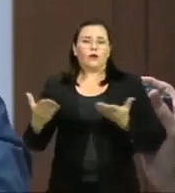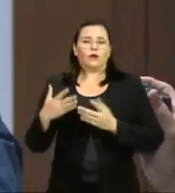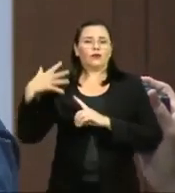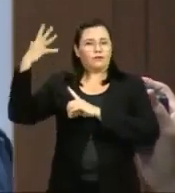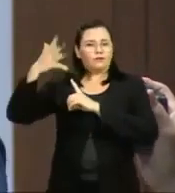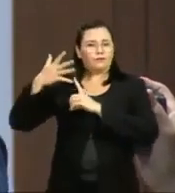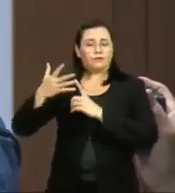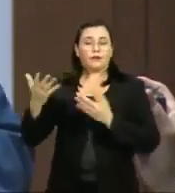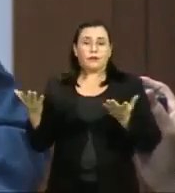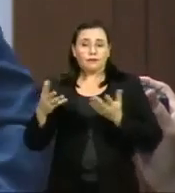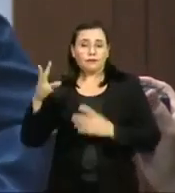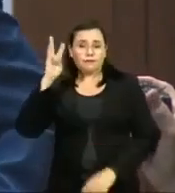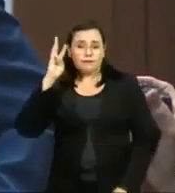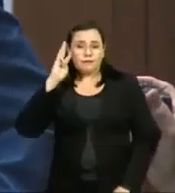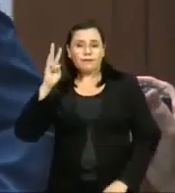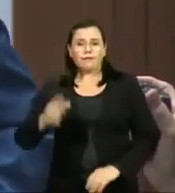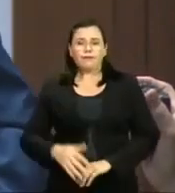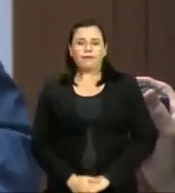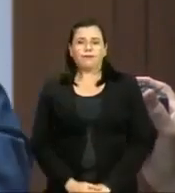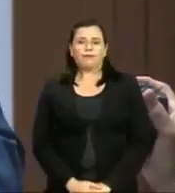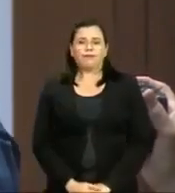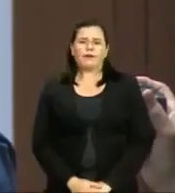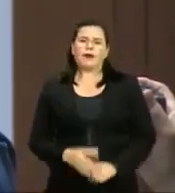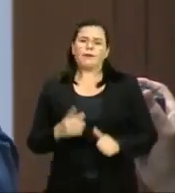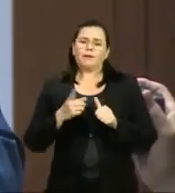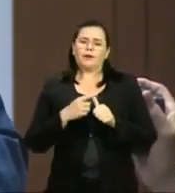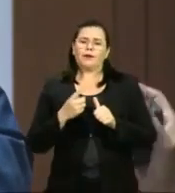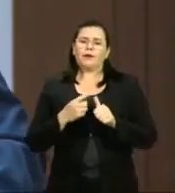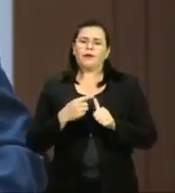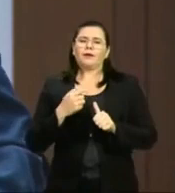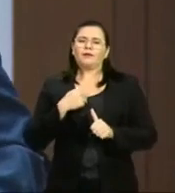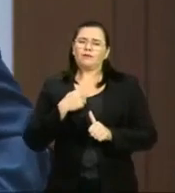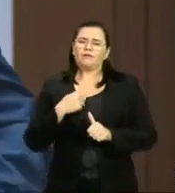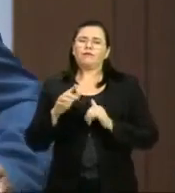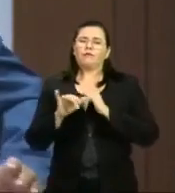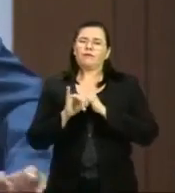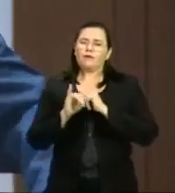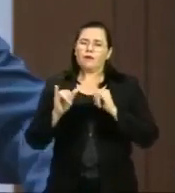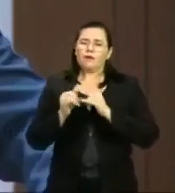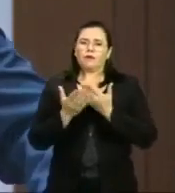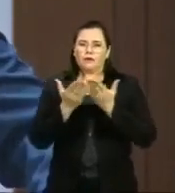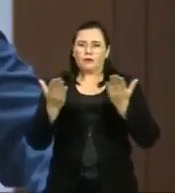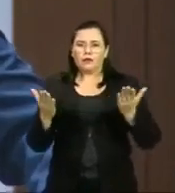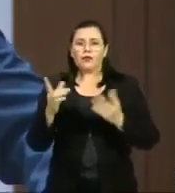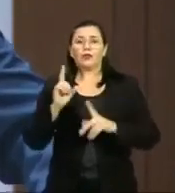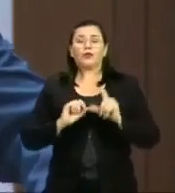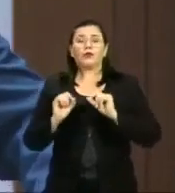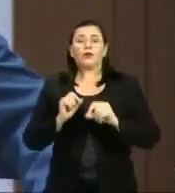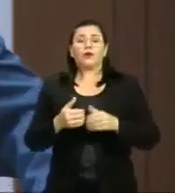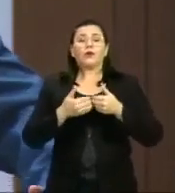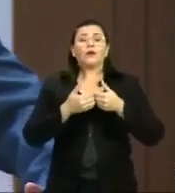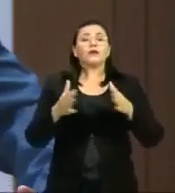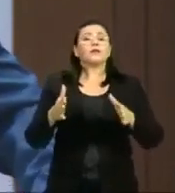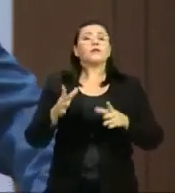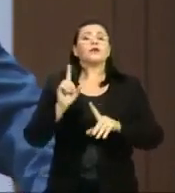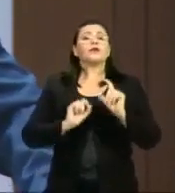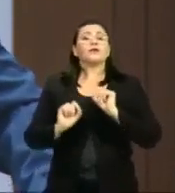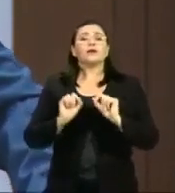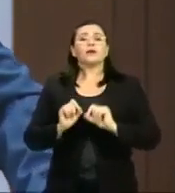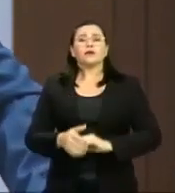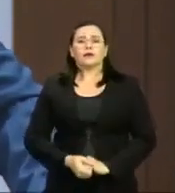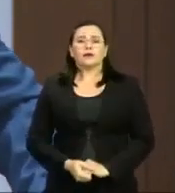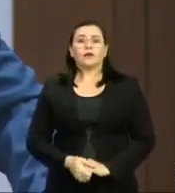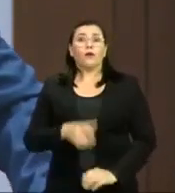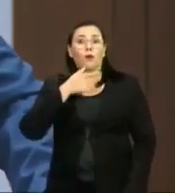primeiro para fazer um registro importante, que foi o lançamento